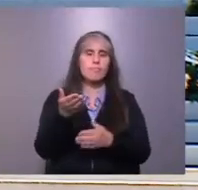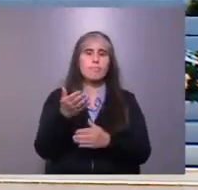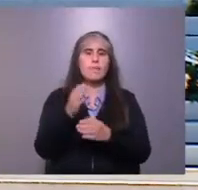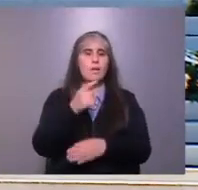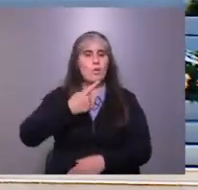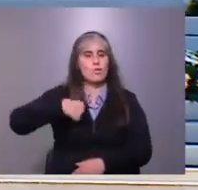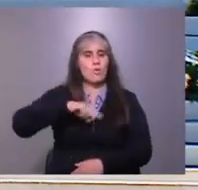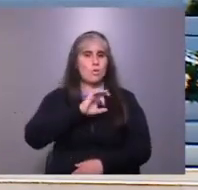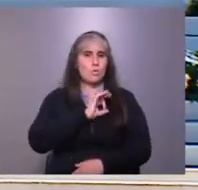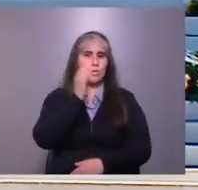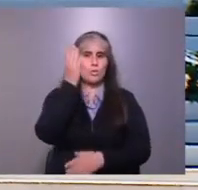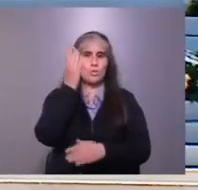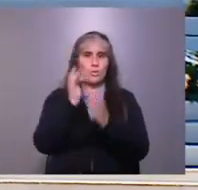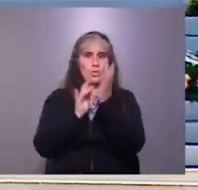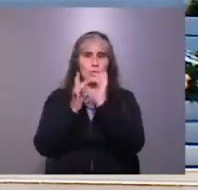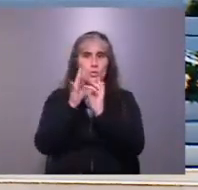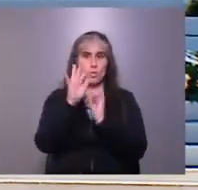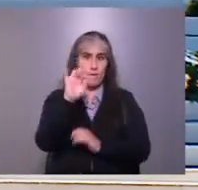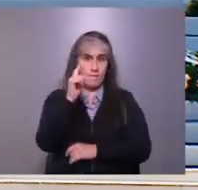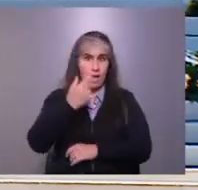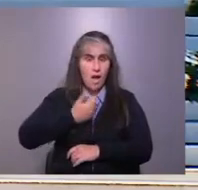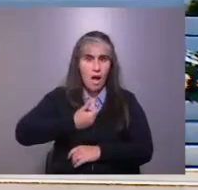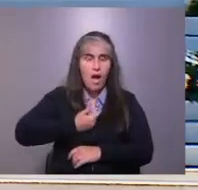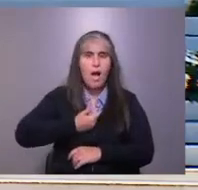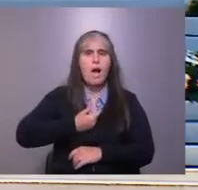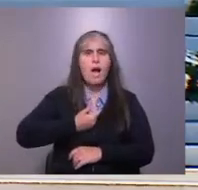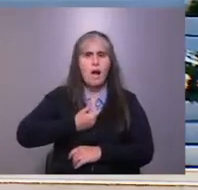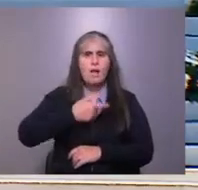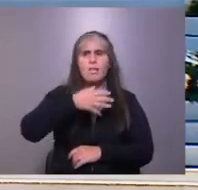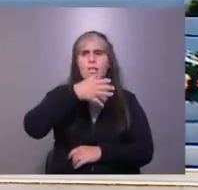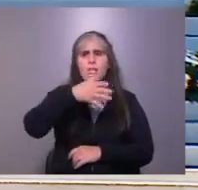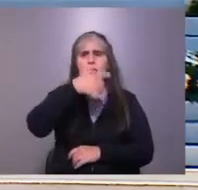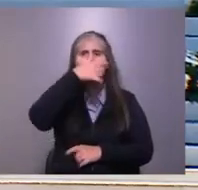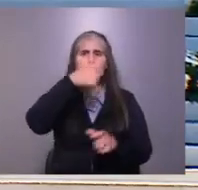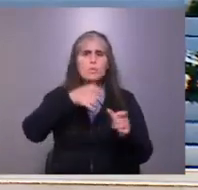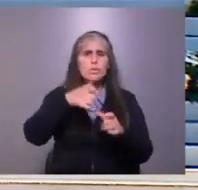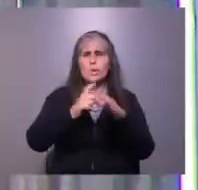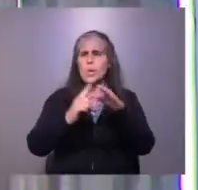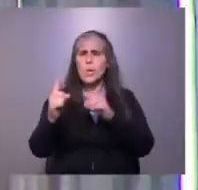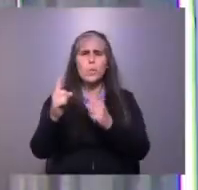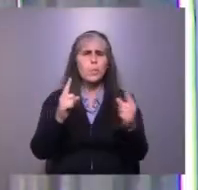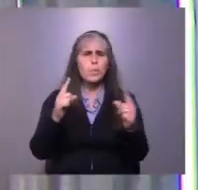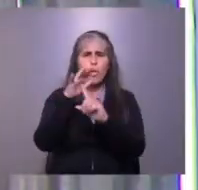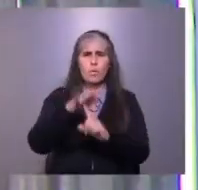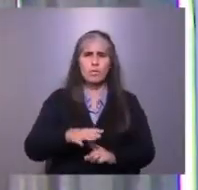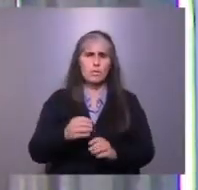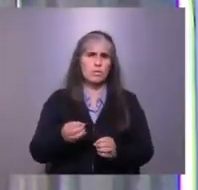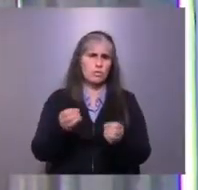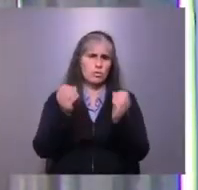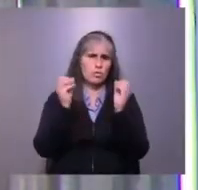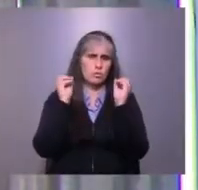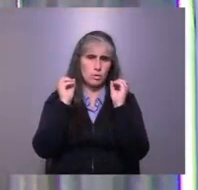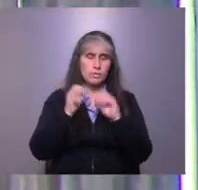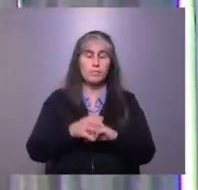Jesus Cristo não deve admitir acepção de pessoas. Pode